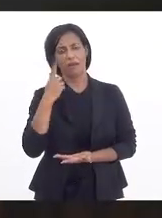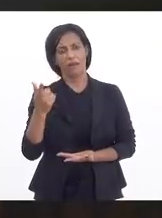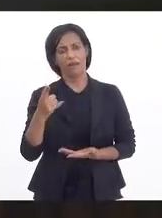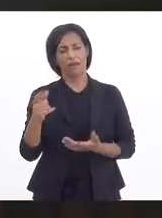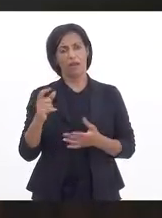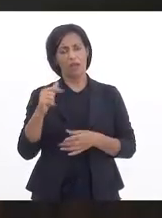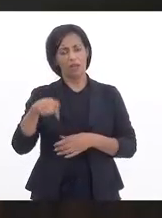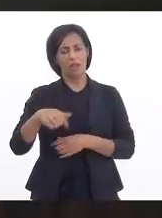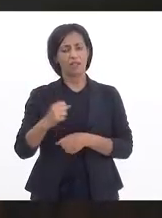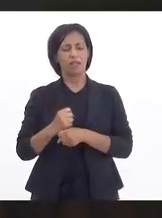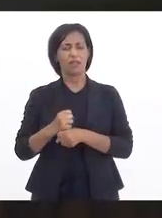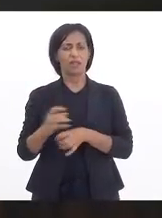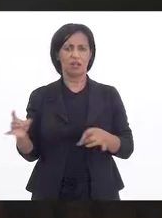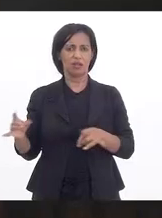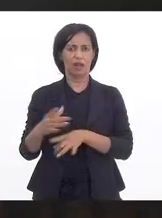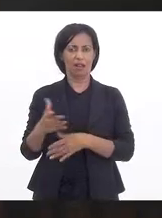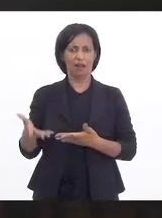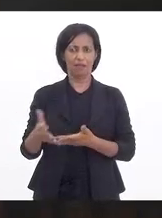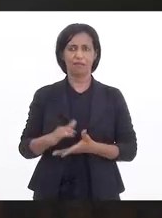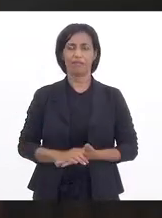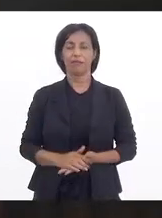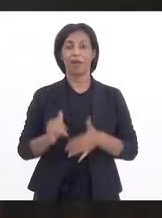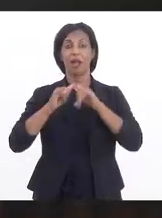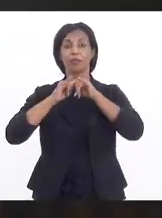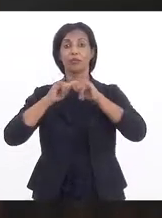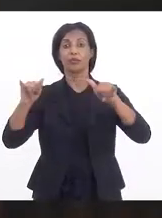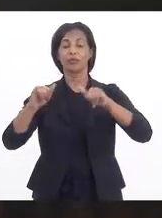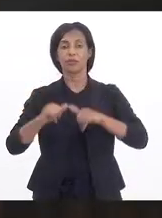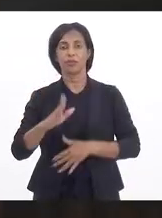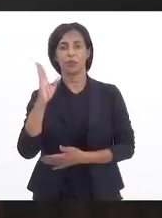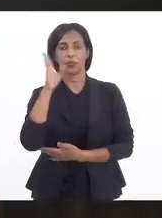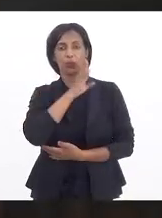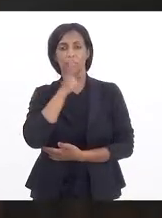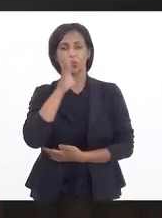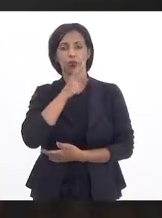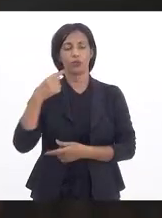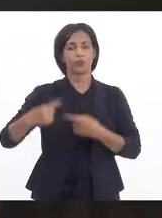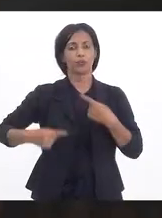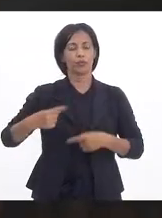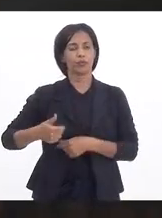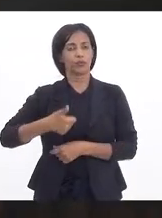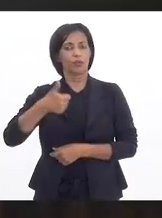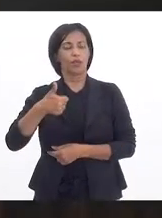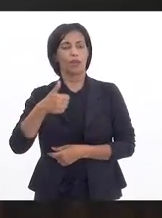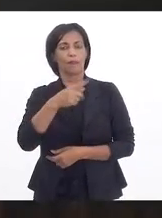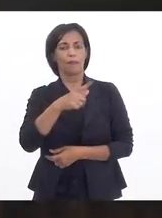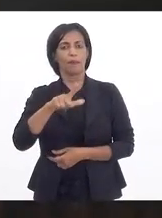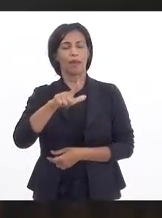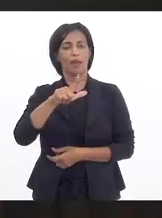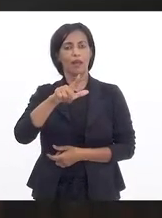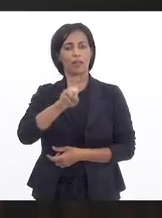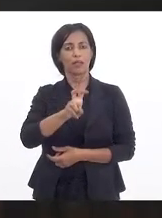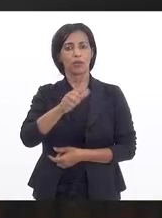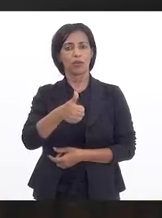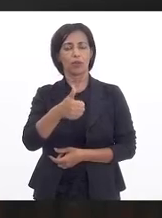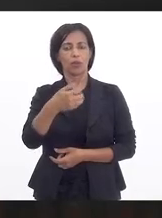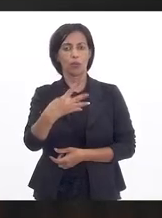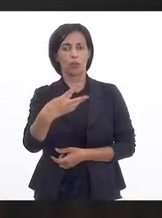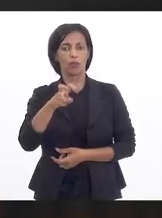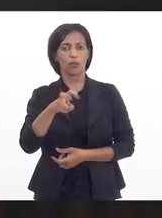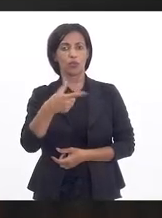vencido no final do ano o nosso bebê o anúncio em regime de urgência entre constam única projeto de lei nº